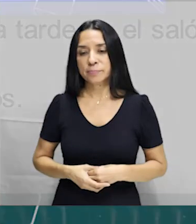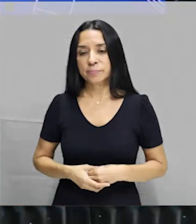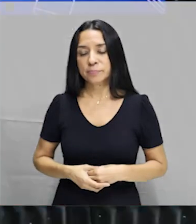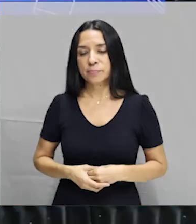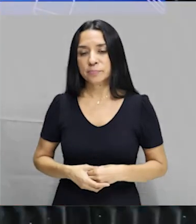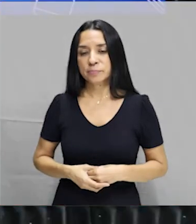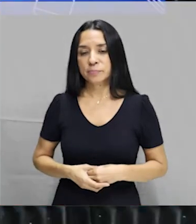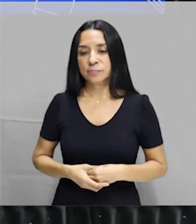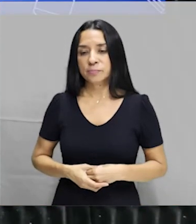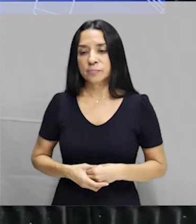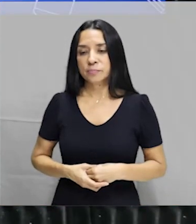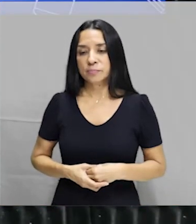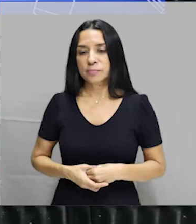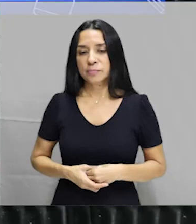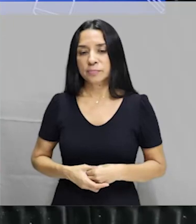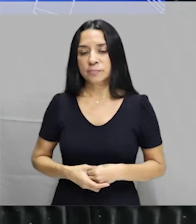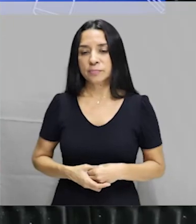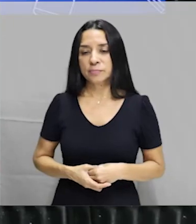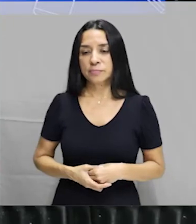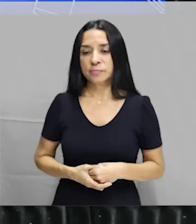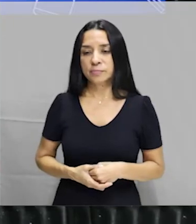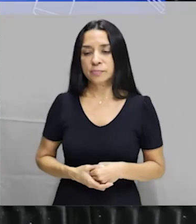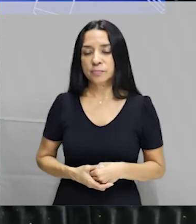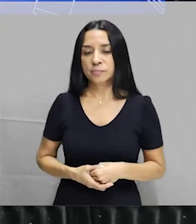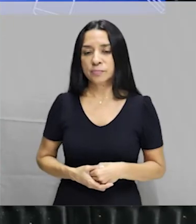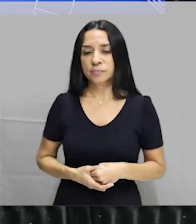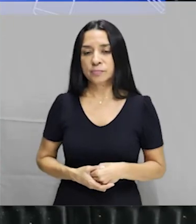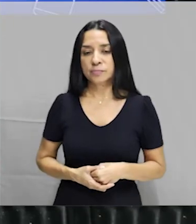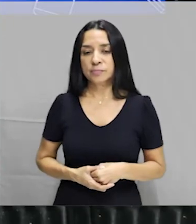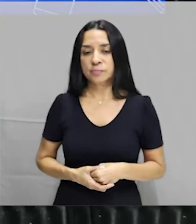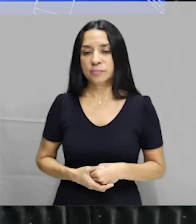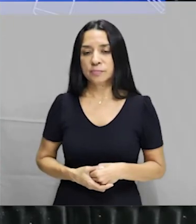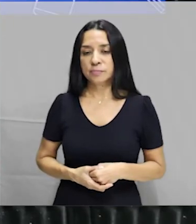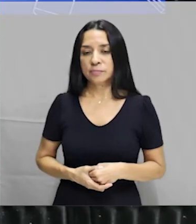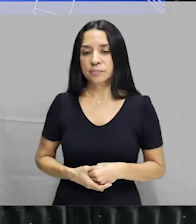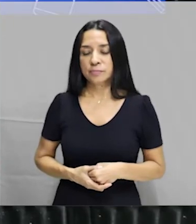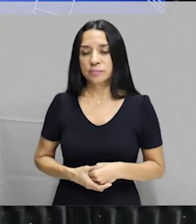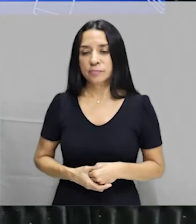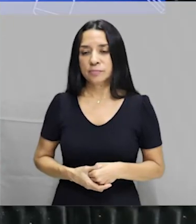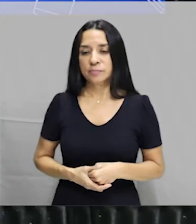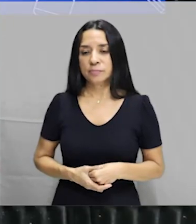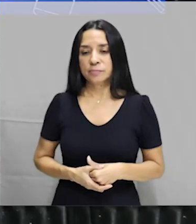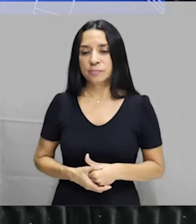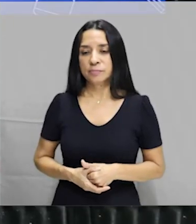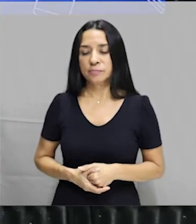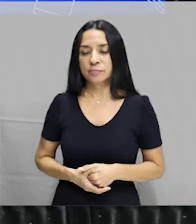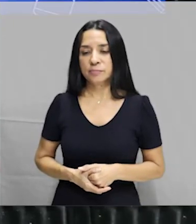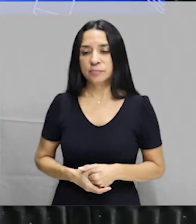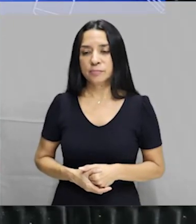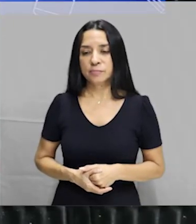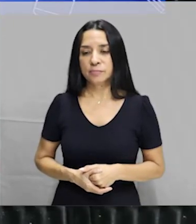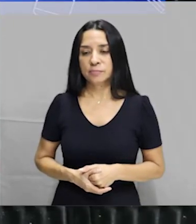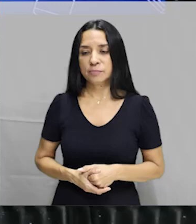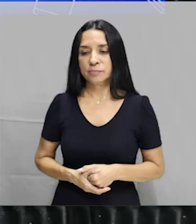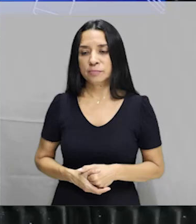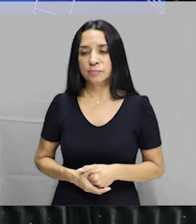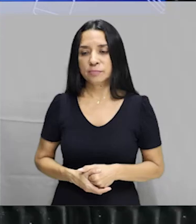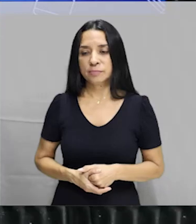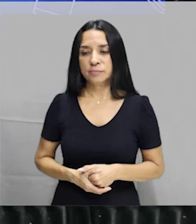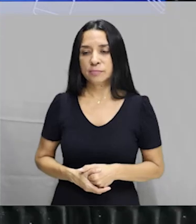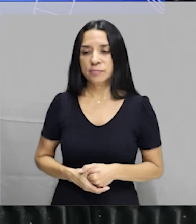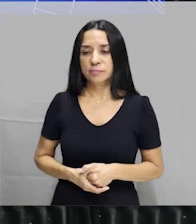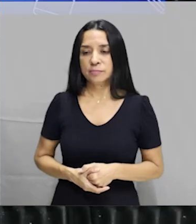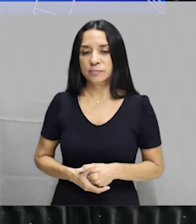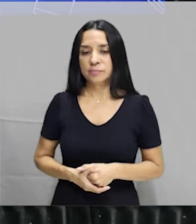Pérez. E usted, como se llama? Eu sou Juana Silva. É um gusto conhecerlo. Nos vemos a